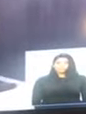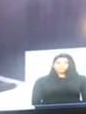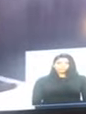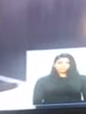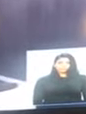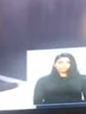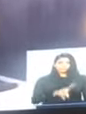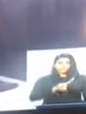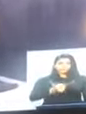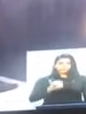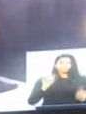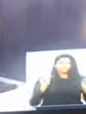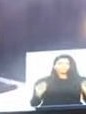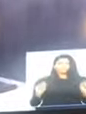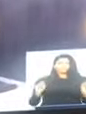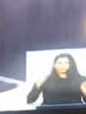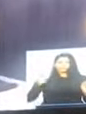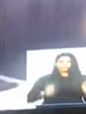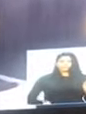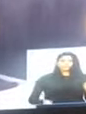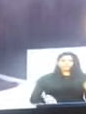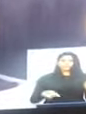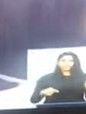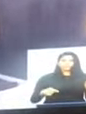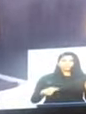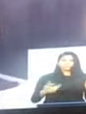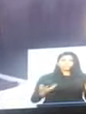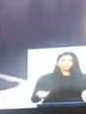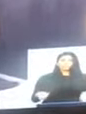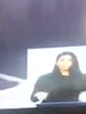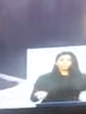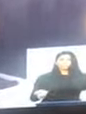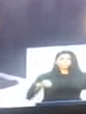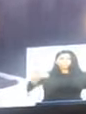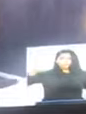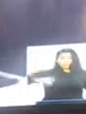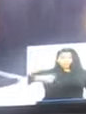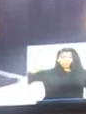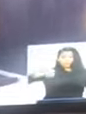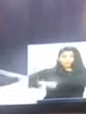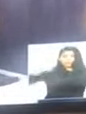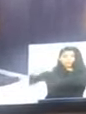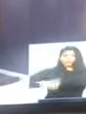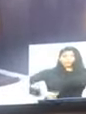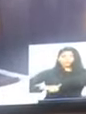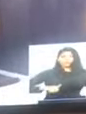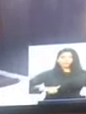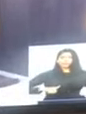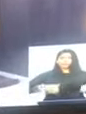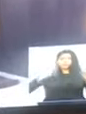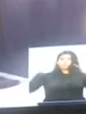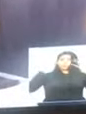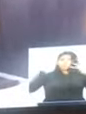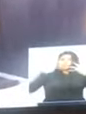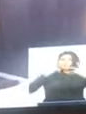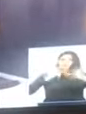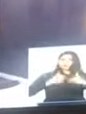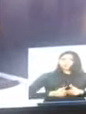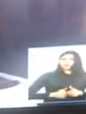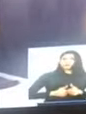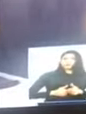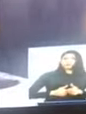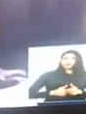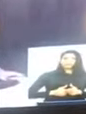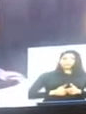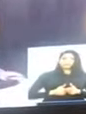vai permitir o patamar da qualidade da entrada da primeira capital do estado do Ceará,